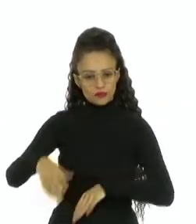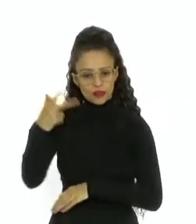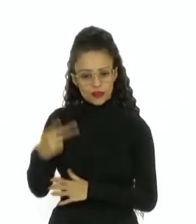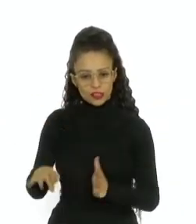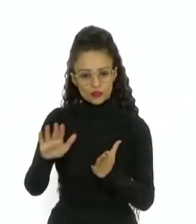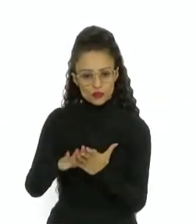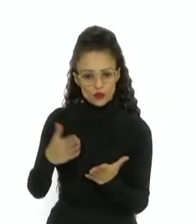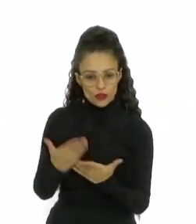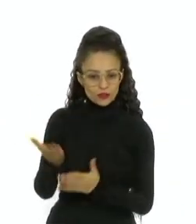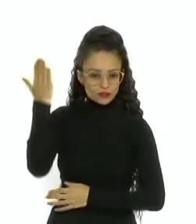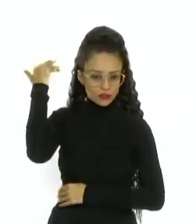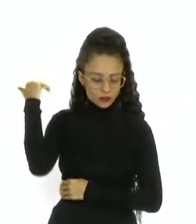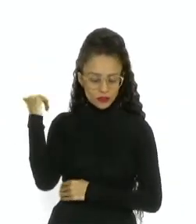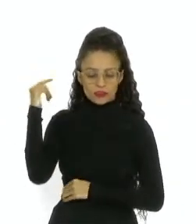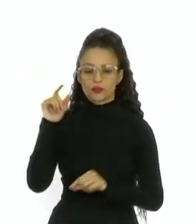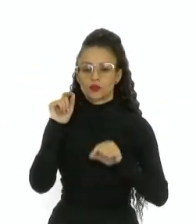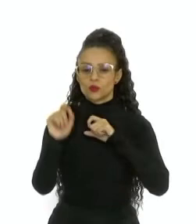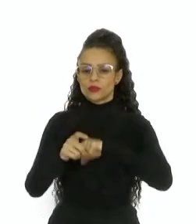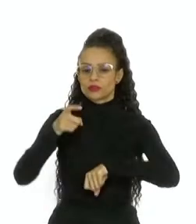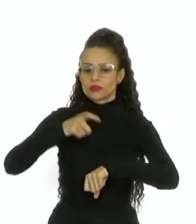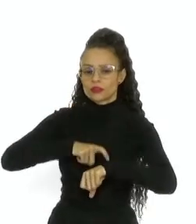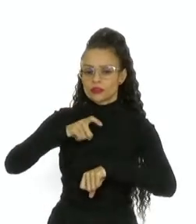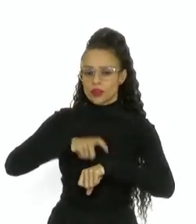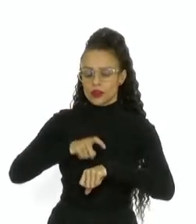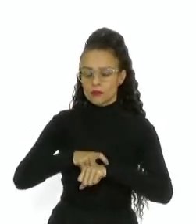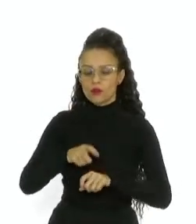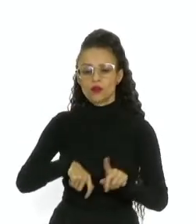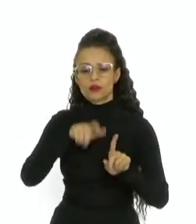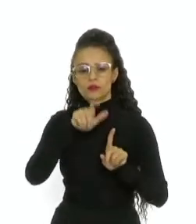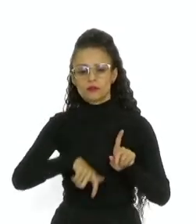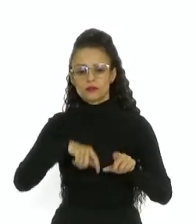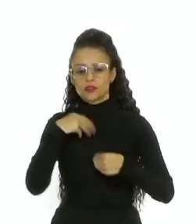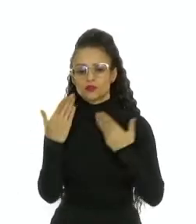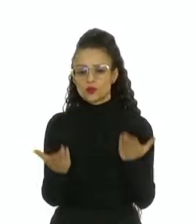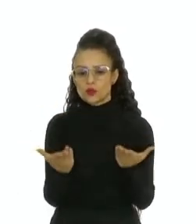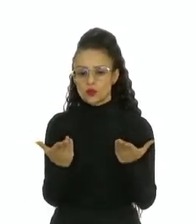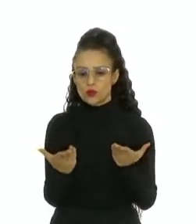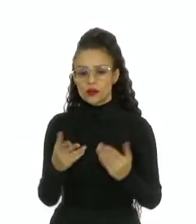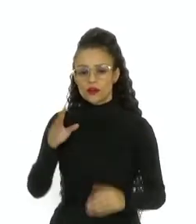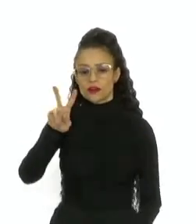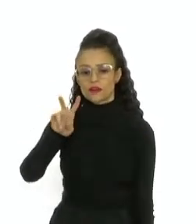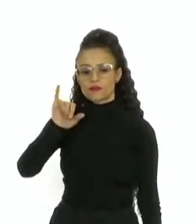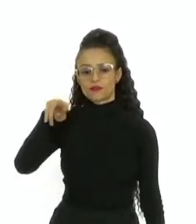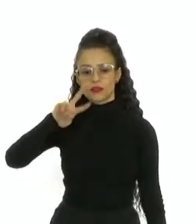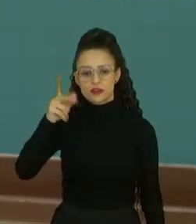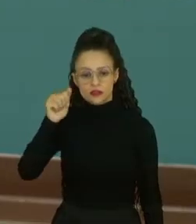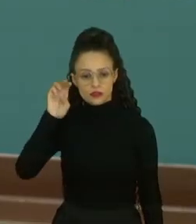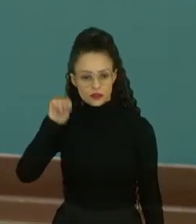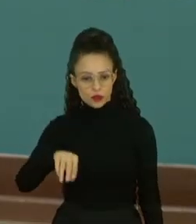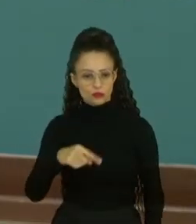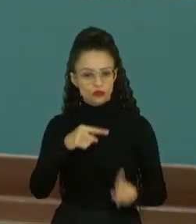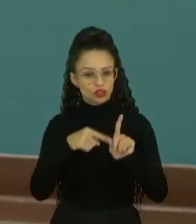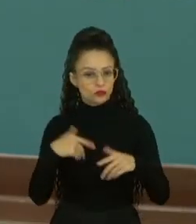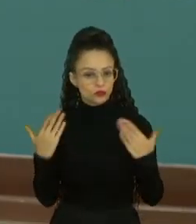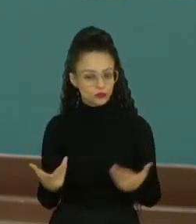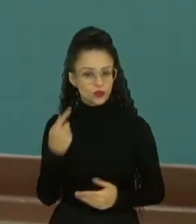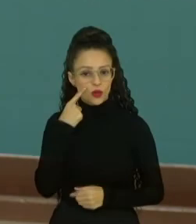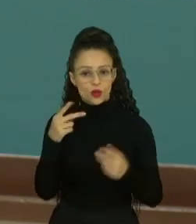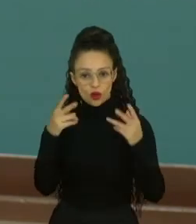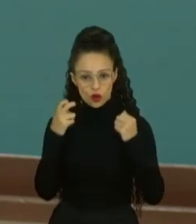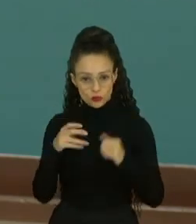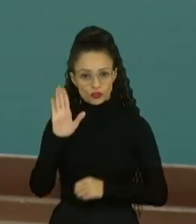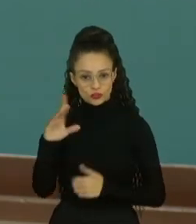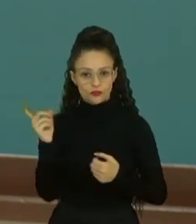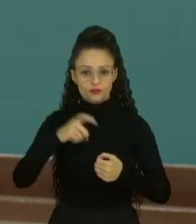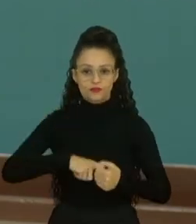do colégio, em que tempo e pessoa o verbo vinham está conjugado? Observe e